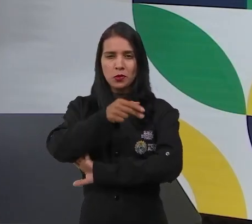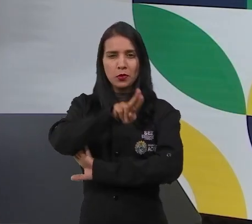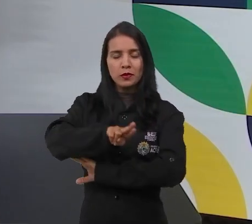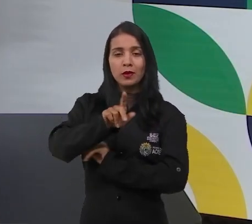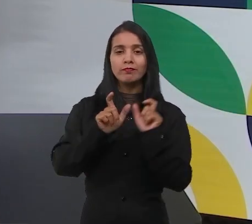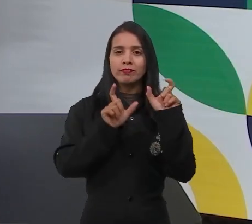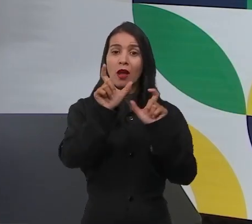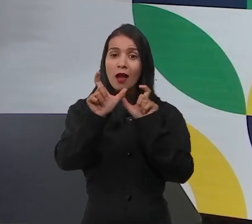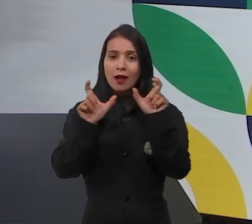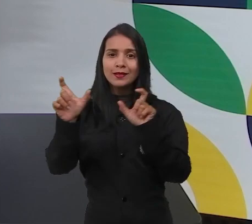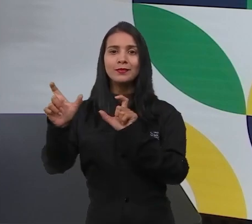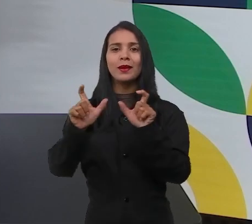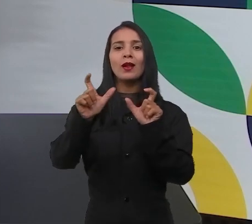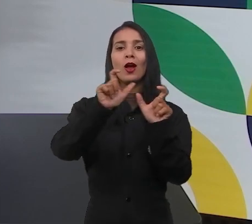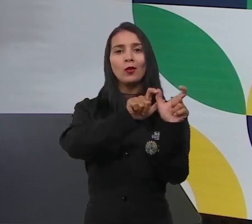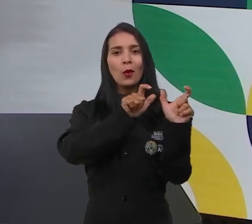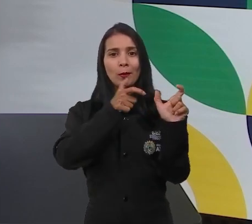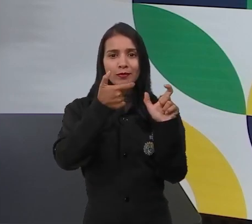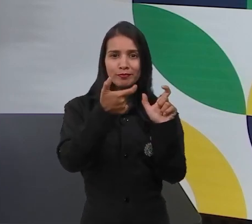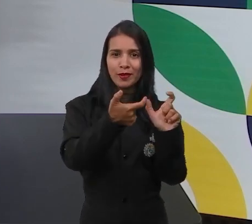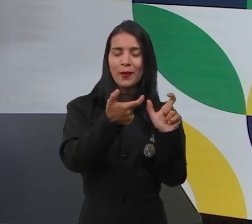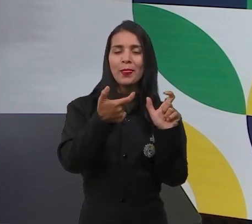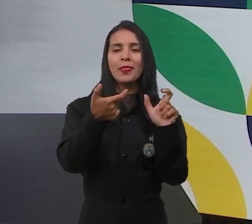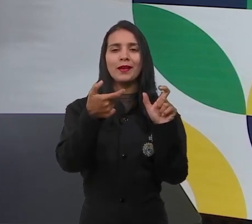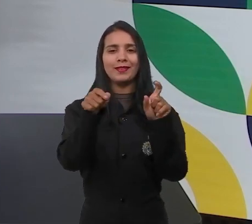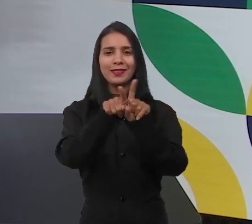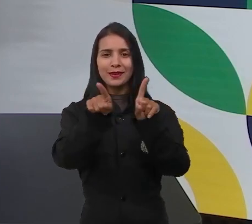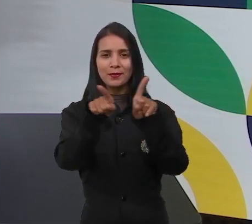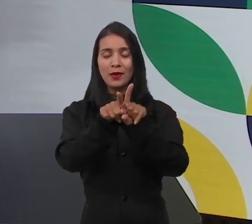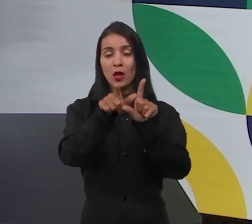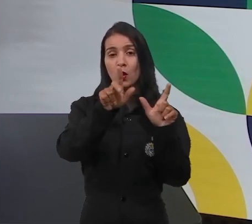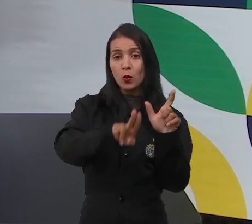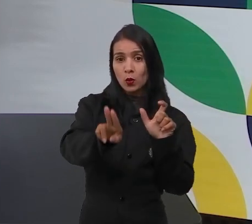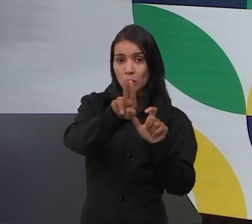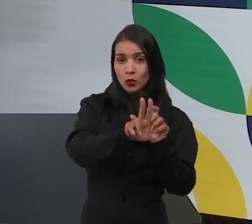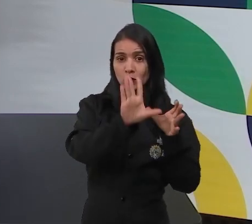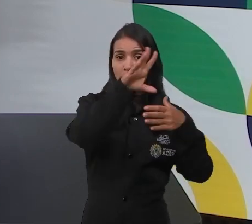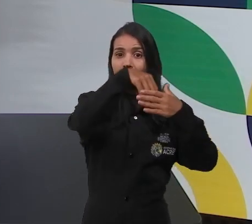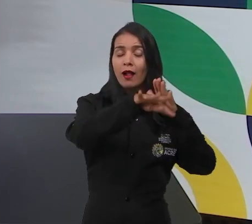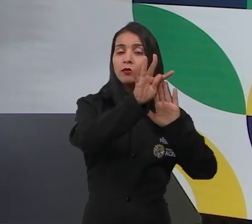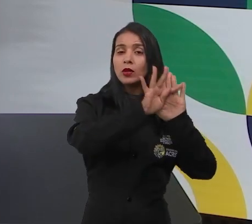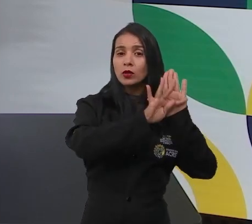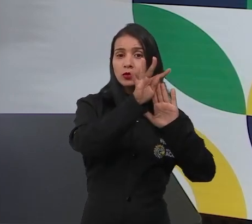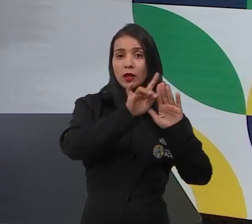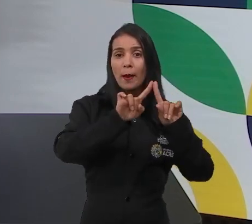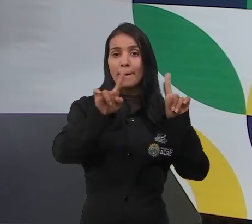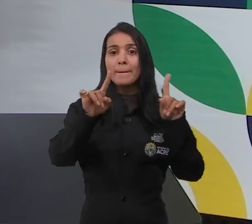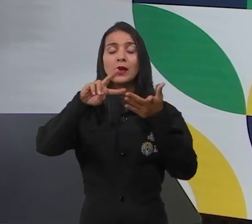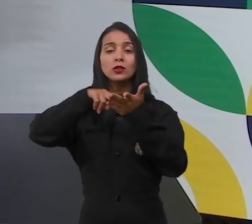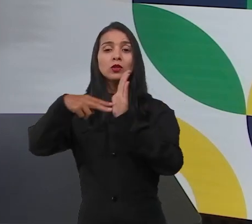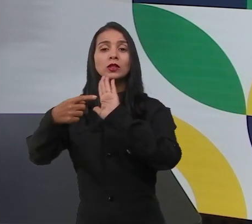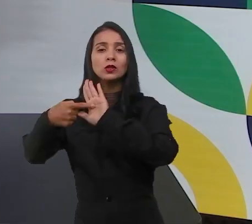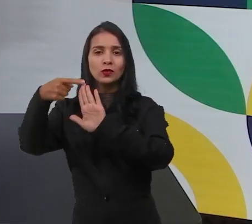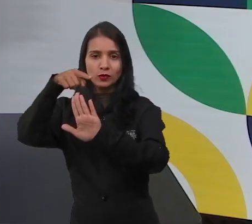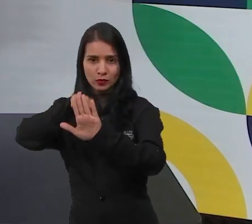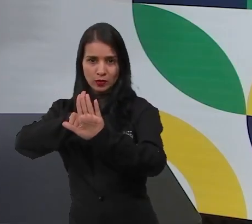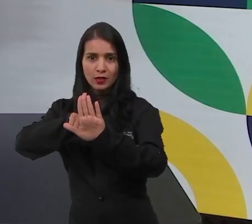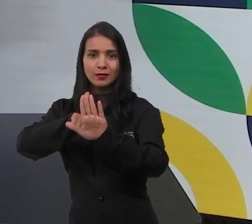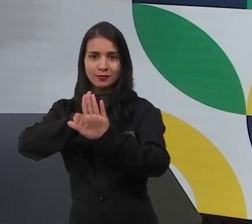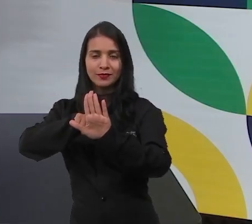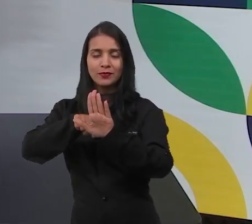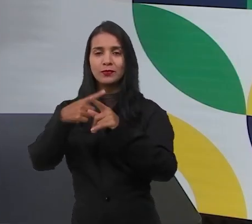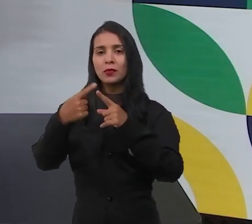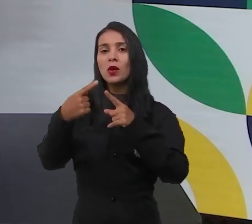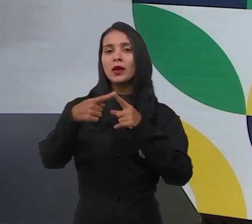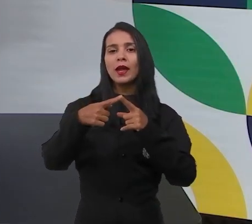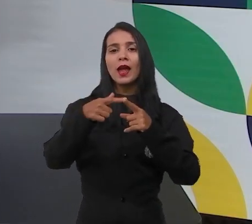palavras bonitas, que geralmente estão empregadas em sentido figurado, para você... ela, na